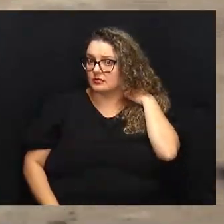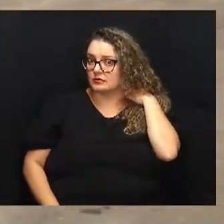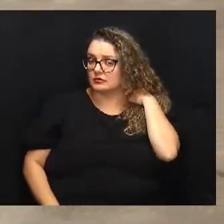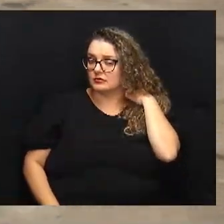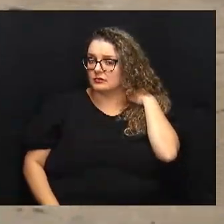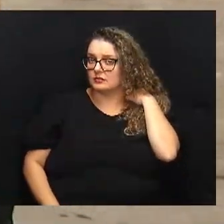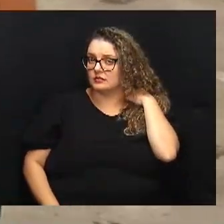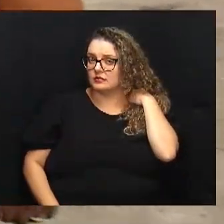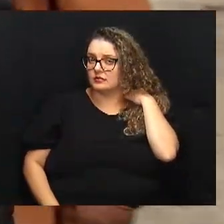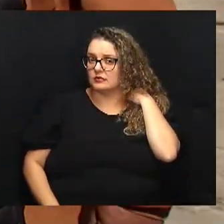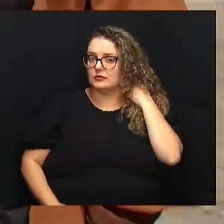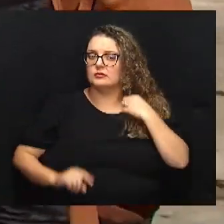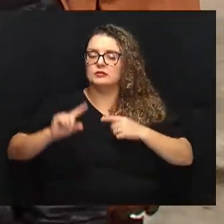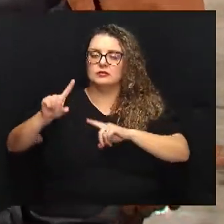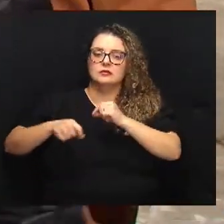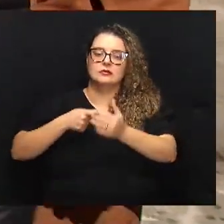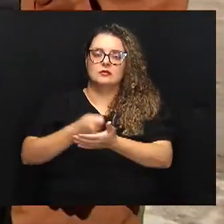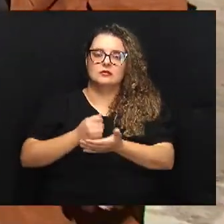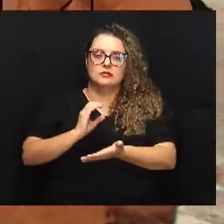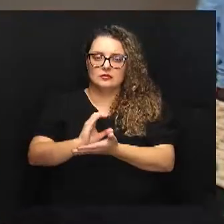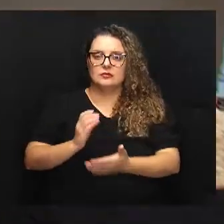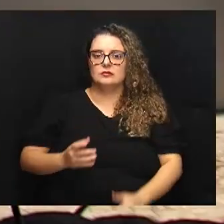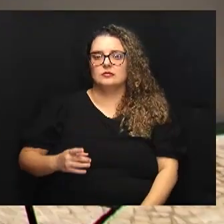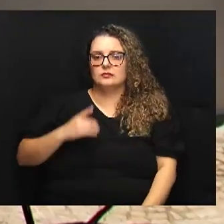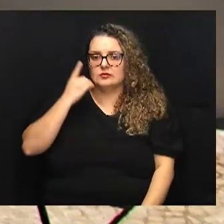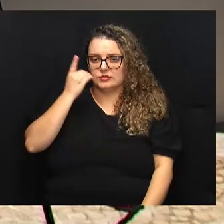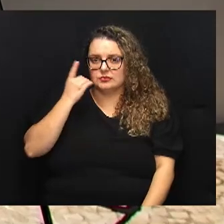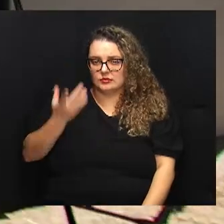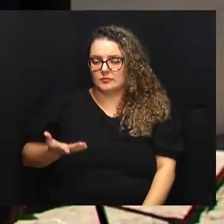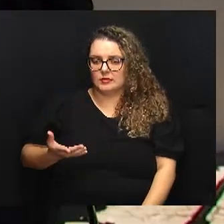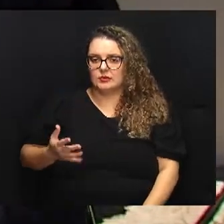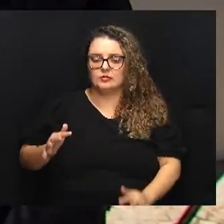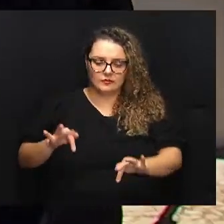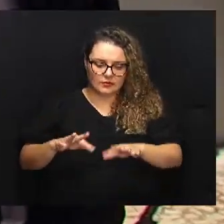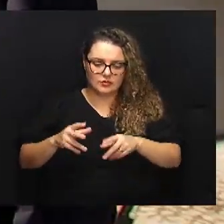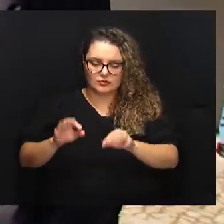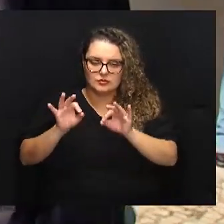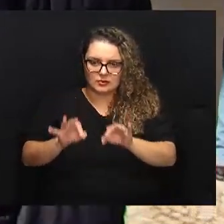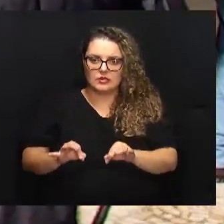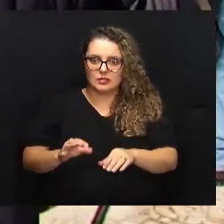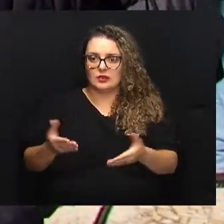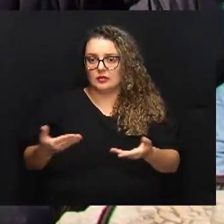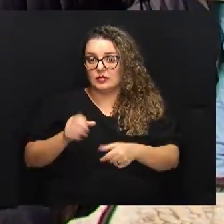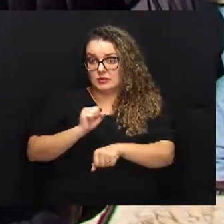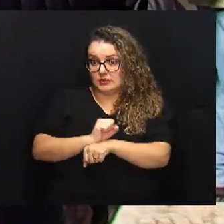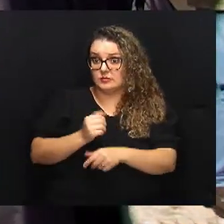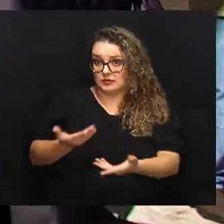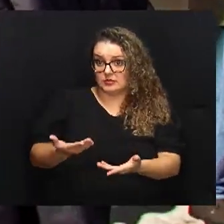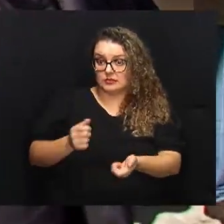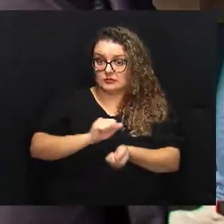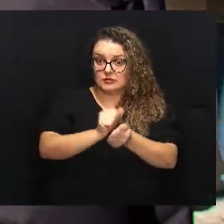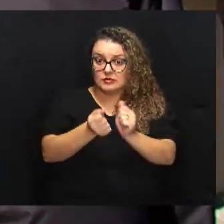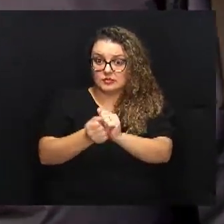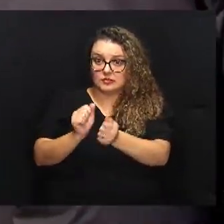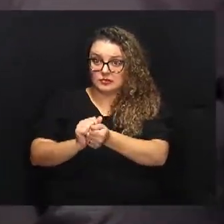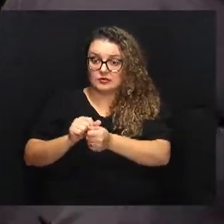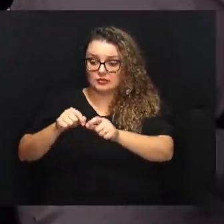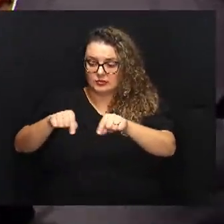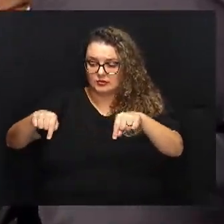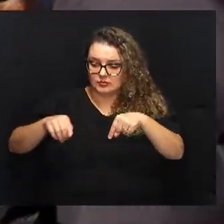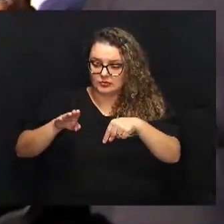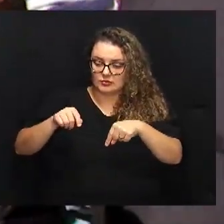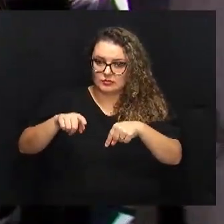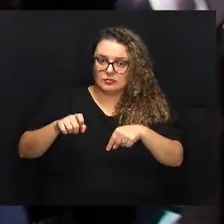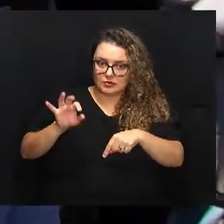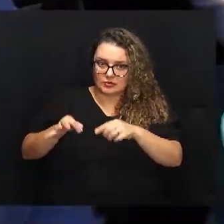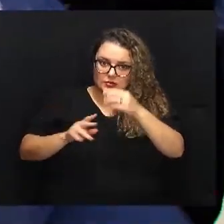um deputado. Quer dizer, no fim deu tudo certo, agora só aguardando aí as adequações nos boxes, né,